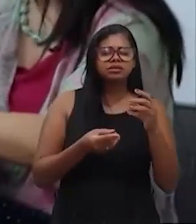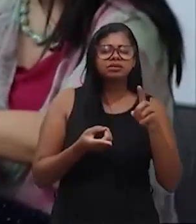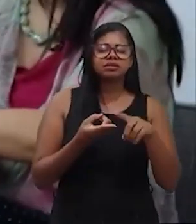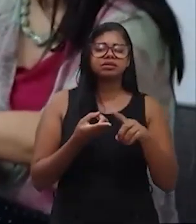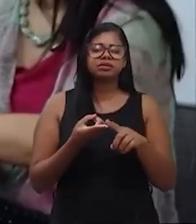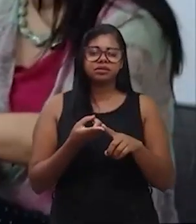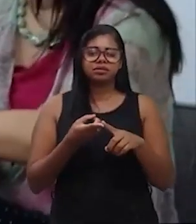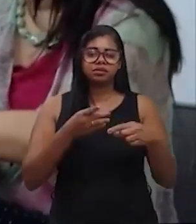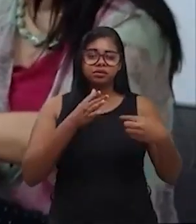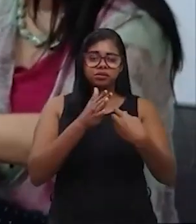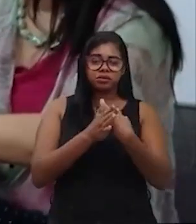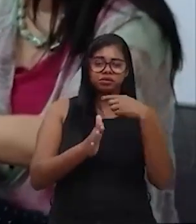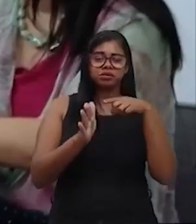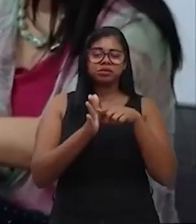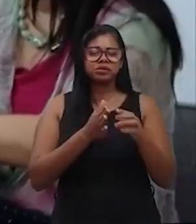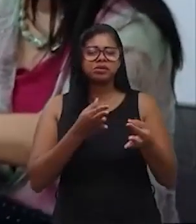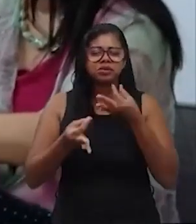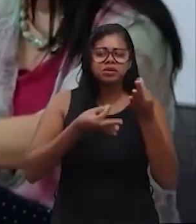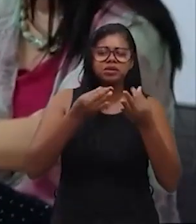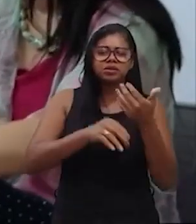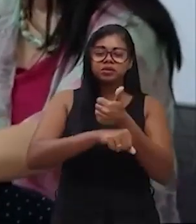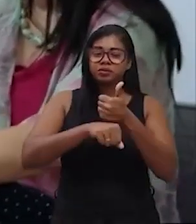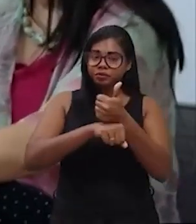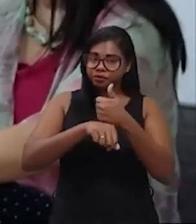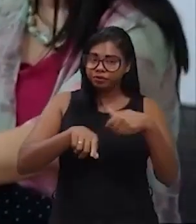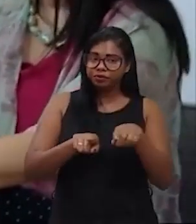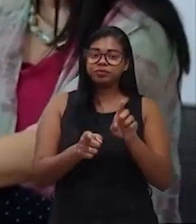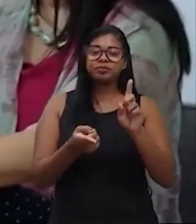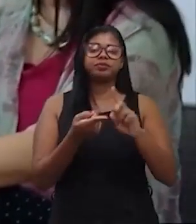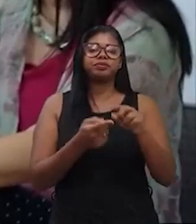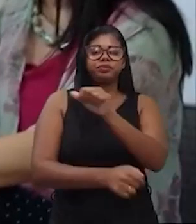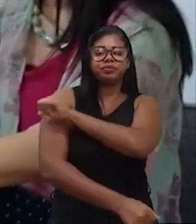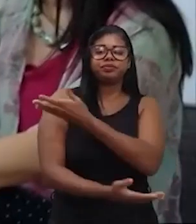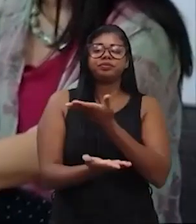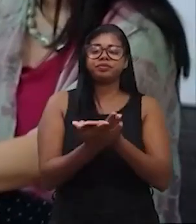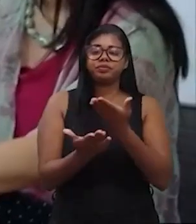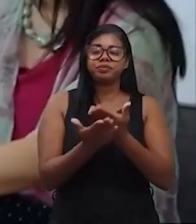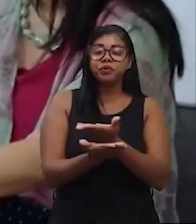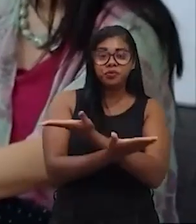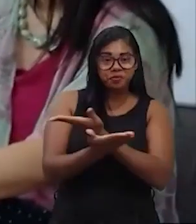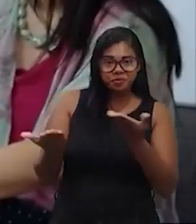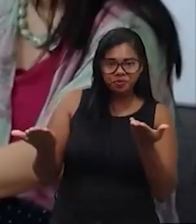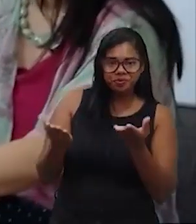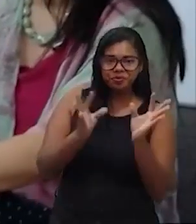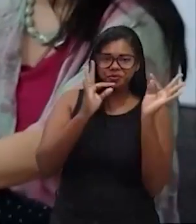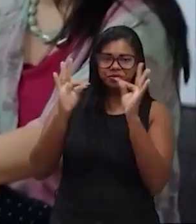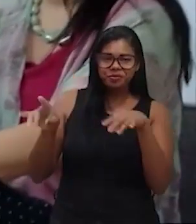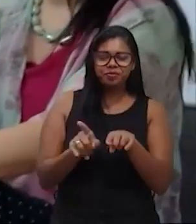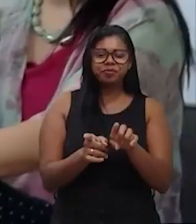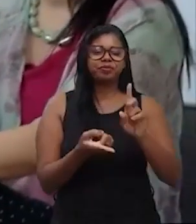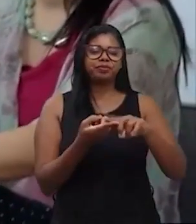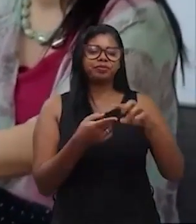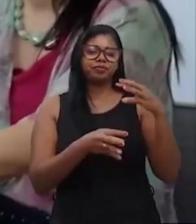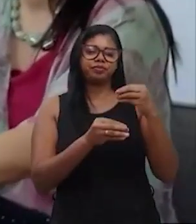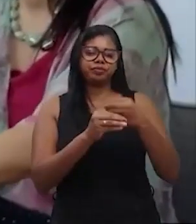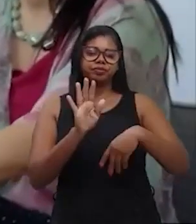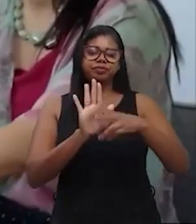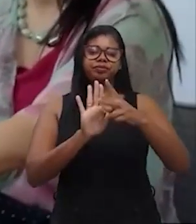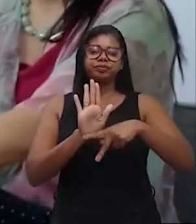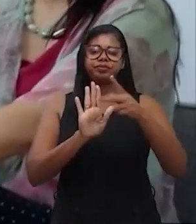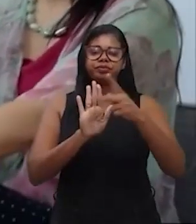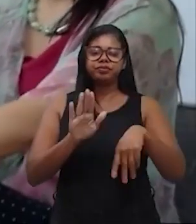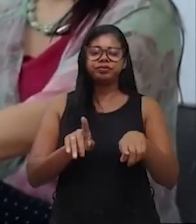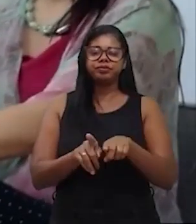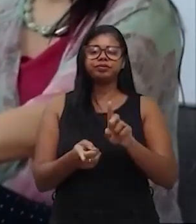ouve os questionamentos não só de colegas da gente de profissão, mas também alunos, né? Vocês que estão aí vendo o nosso